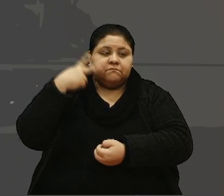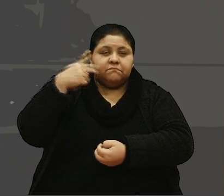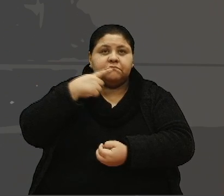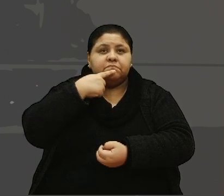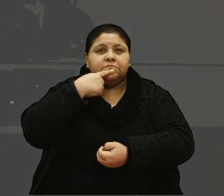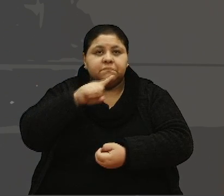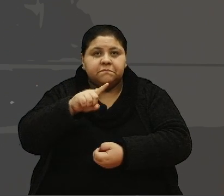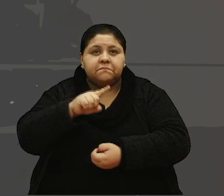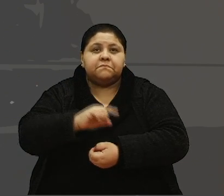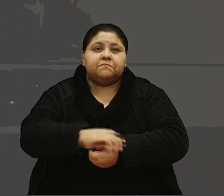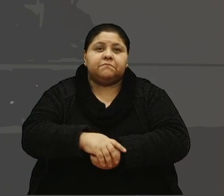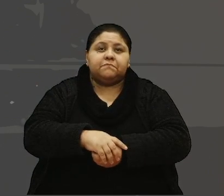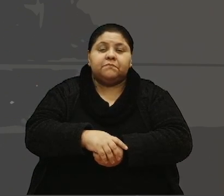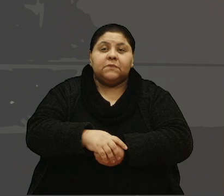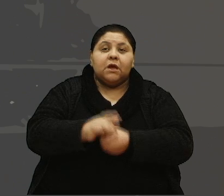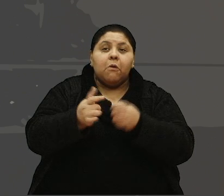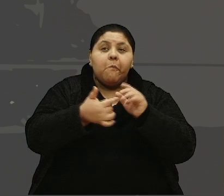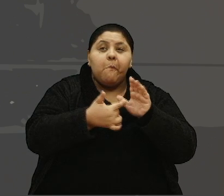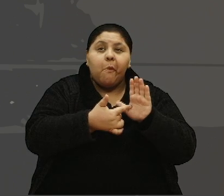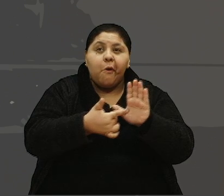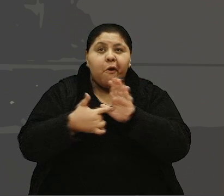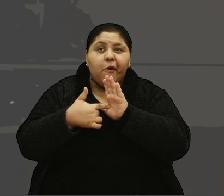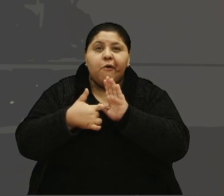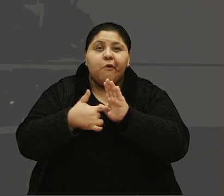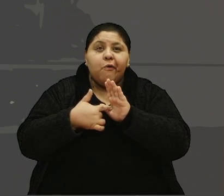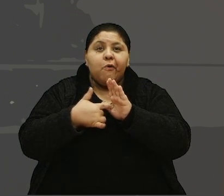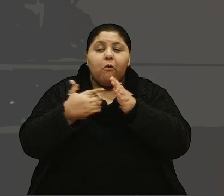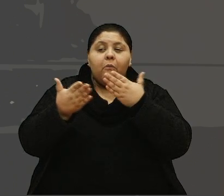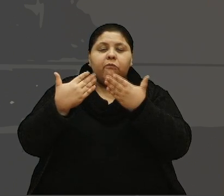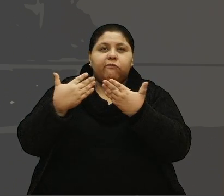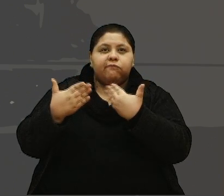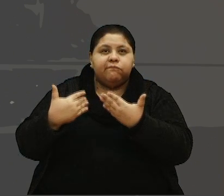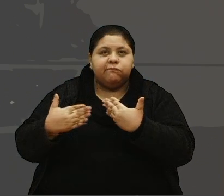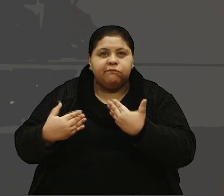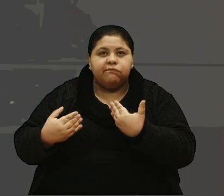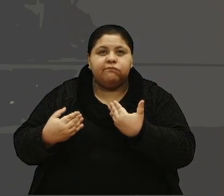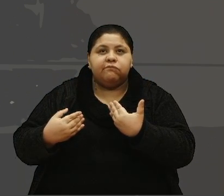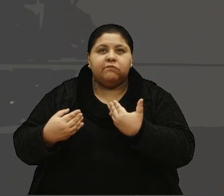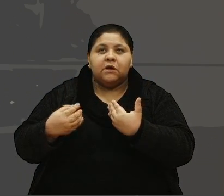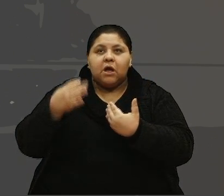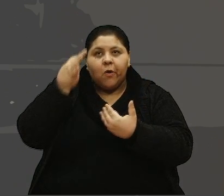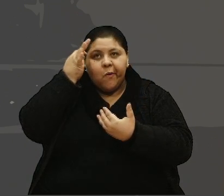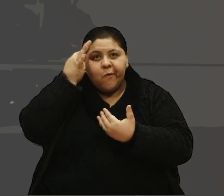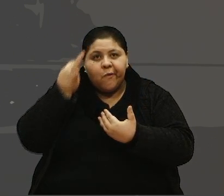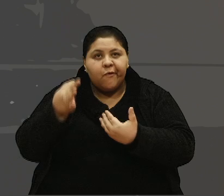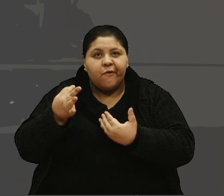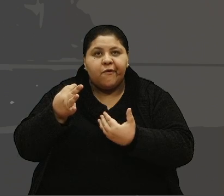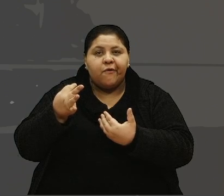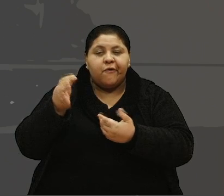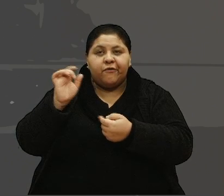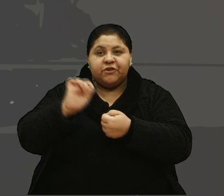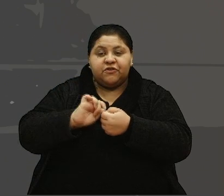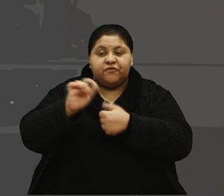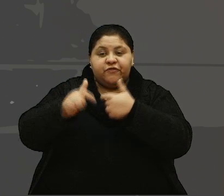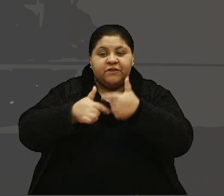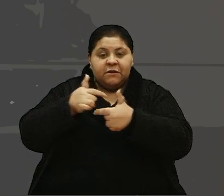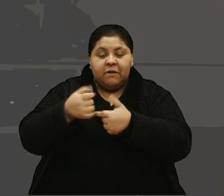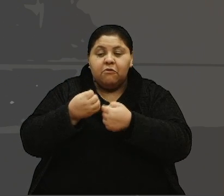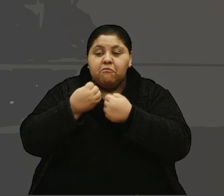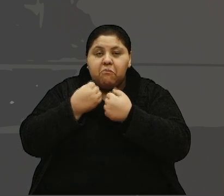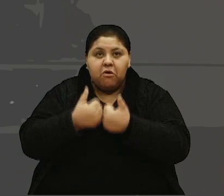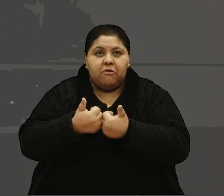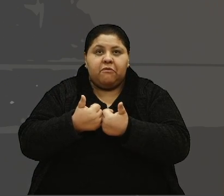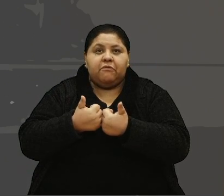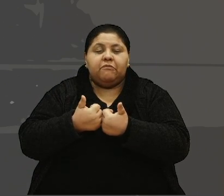Caleb mostra o diálogo, a boa compreensão, e quando se faz um trabalho bem feito,